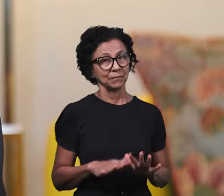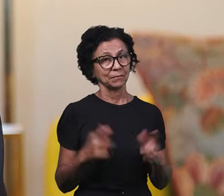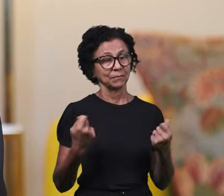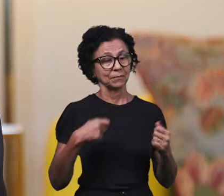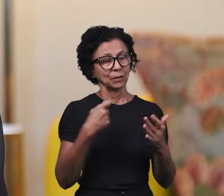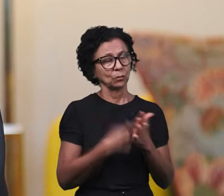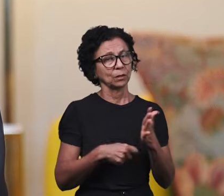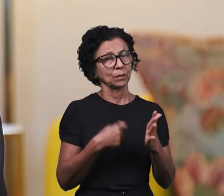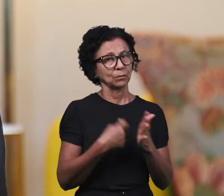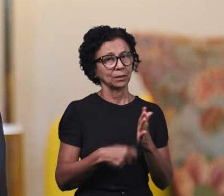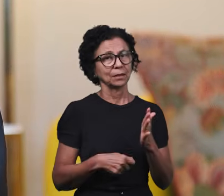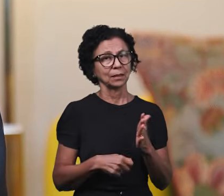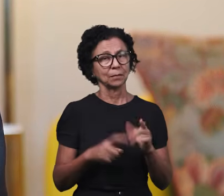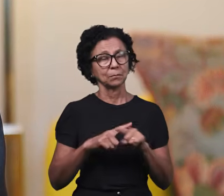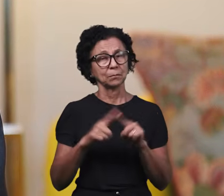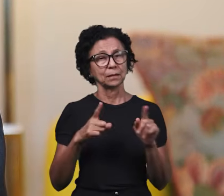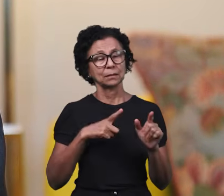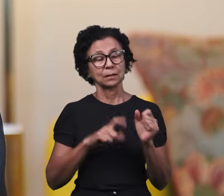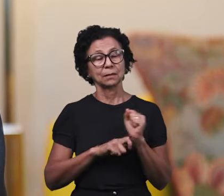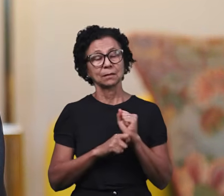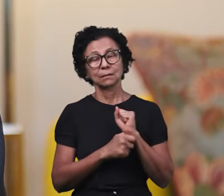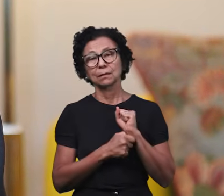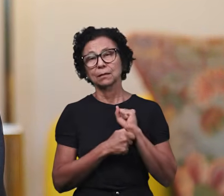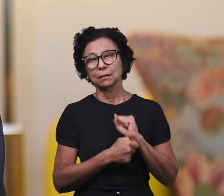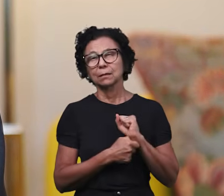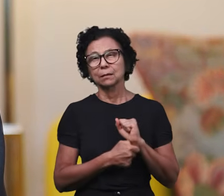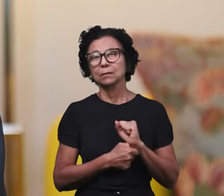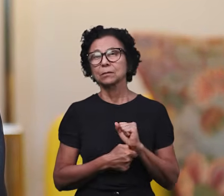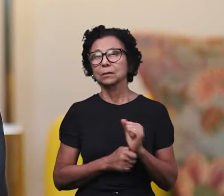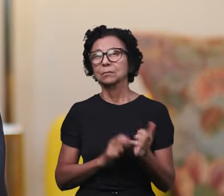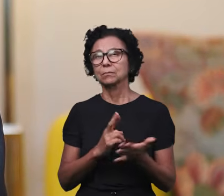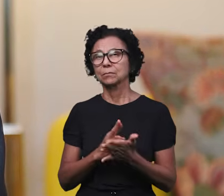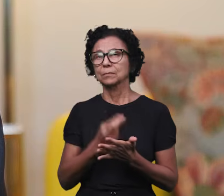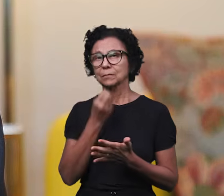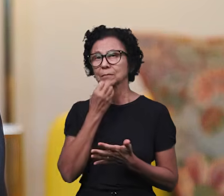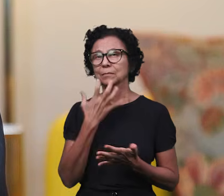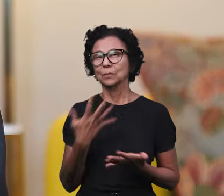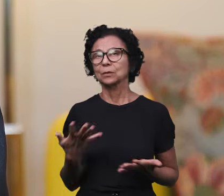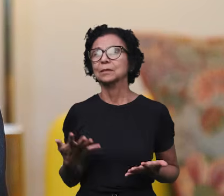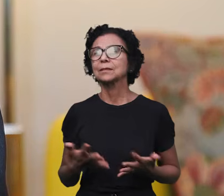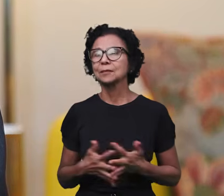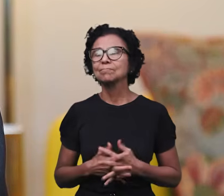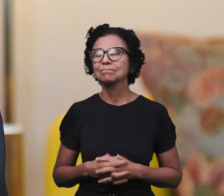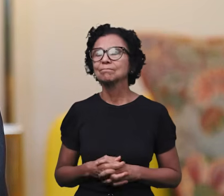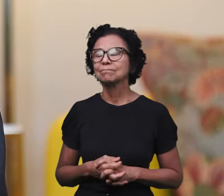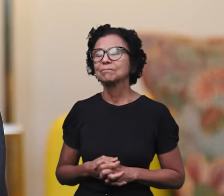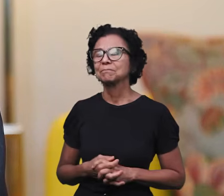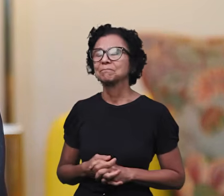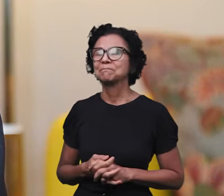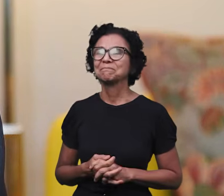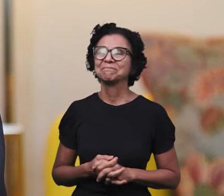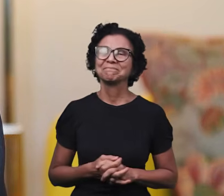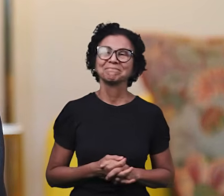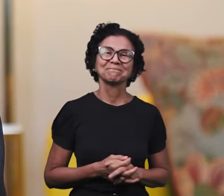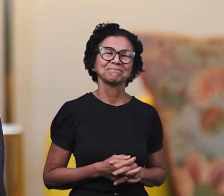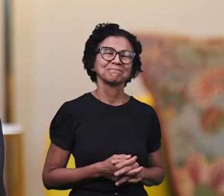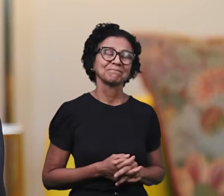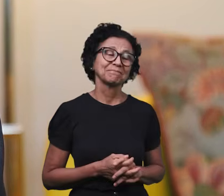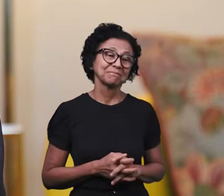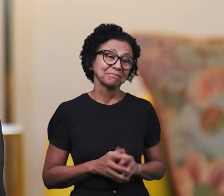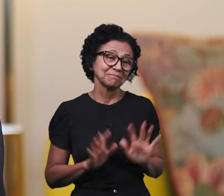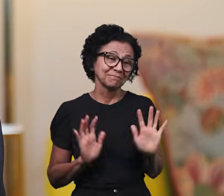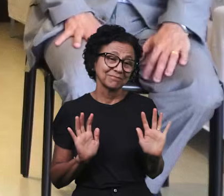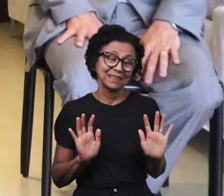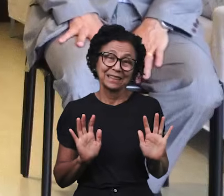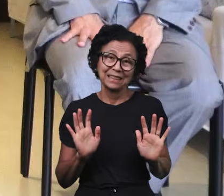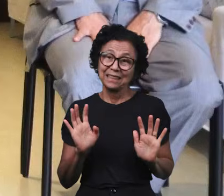bênção, ela tem os seus segredos e tem os seus benefícios também, porque Deus contempla o coração